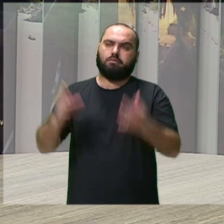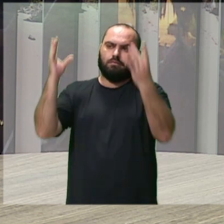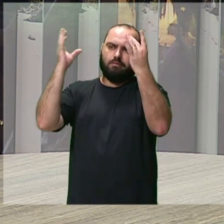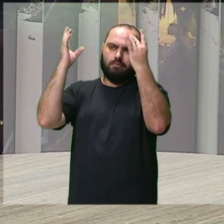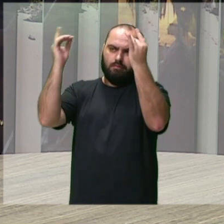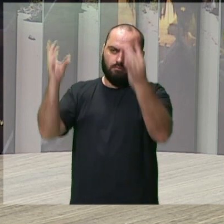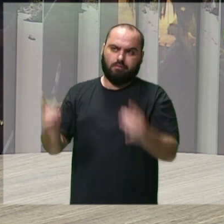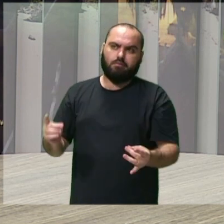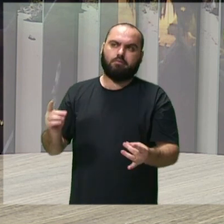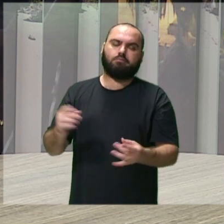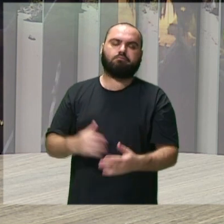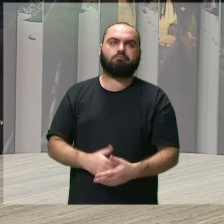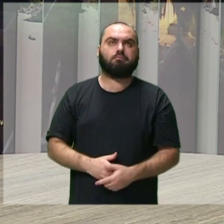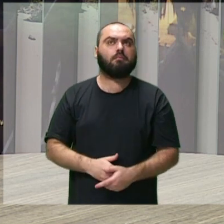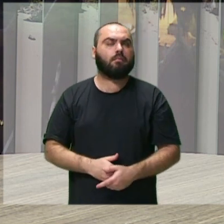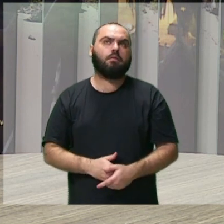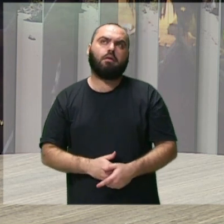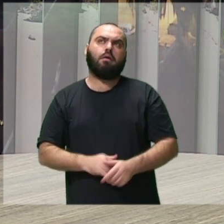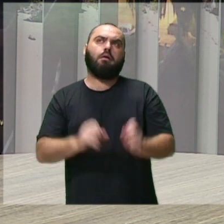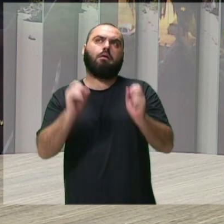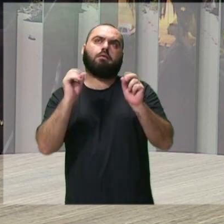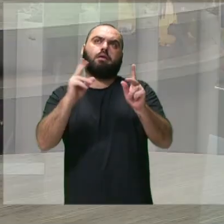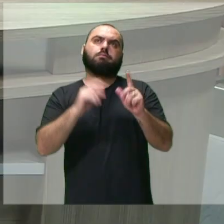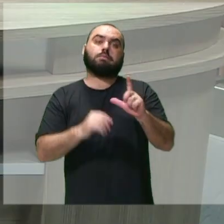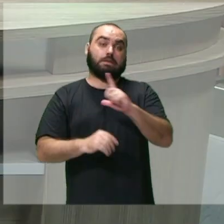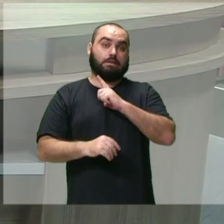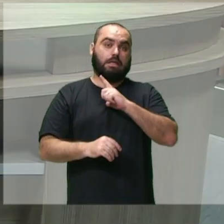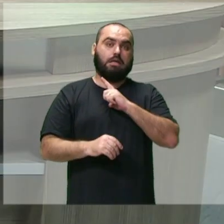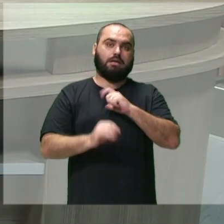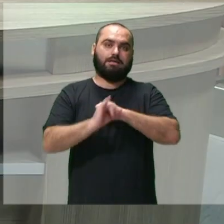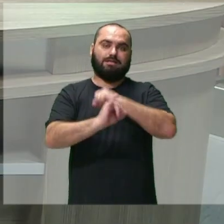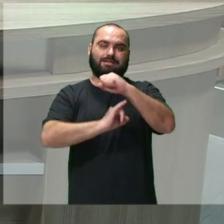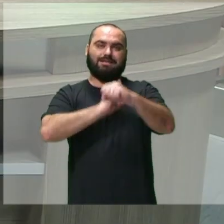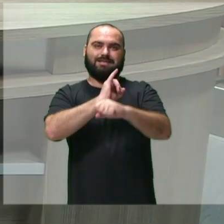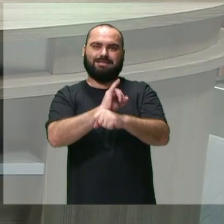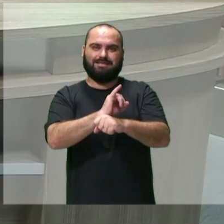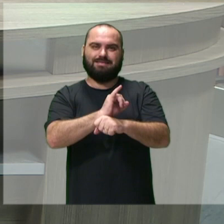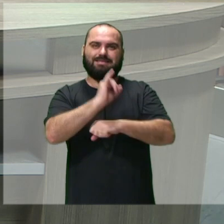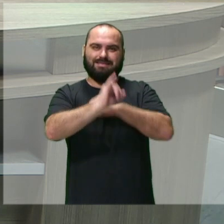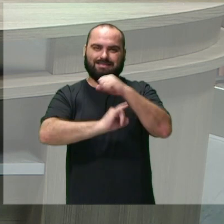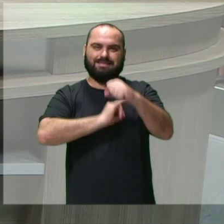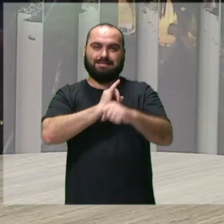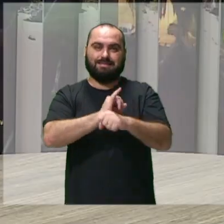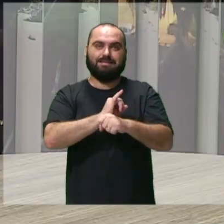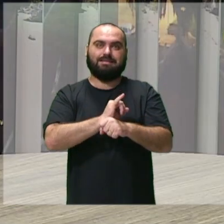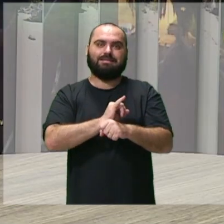Aí surgiu a internet, né? Porque eu sou antes disso.